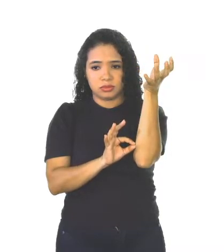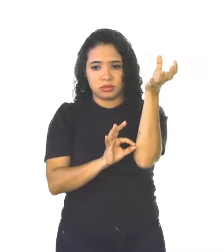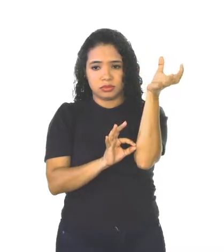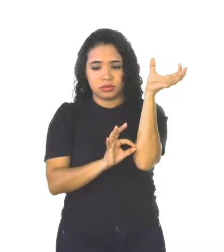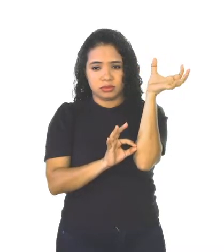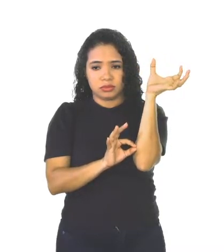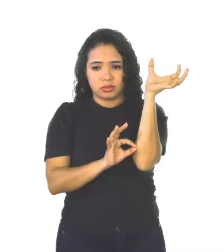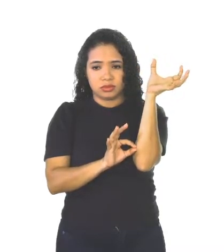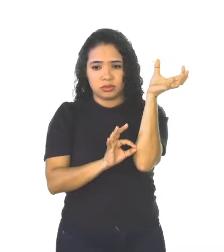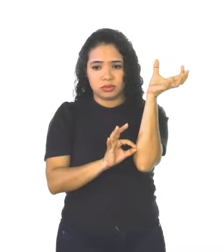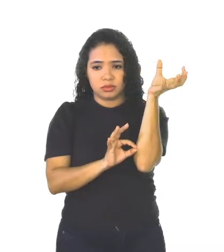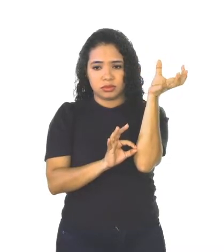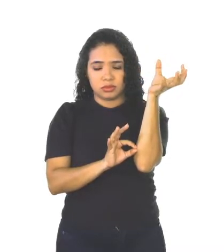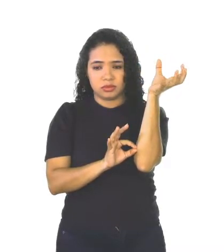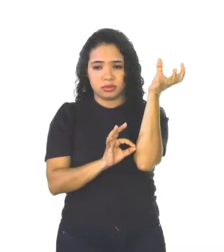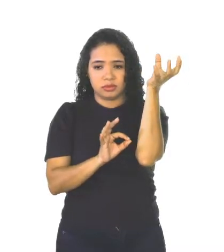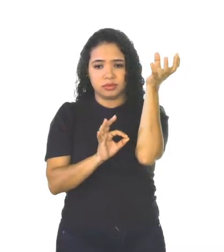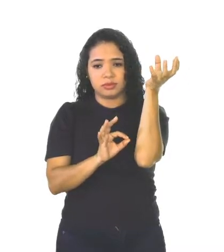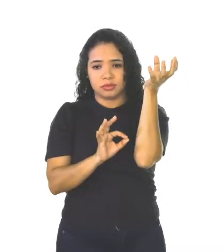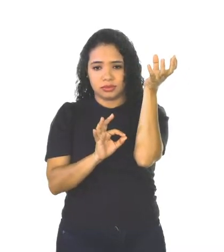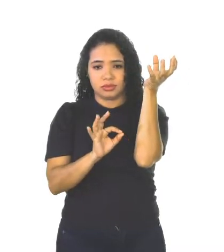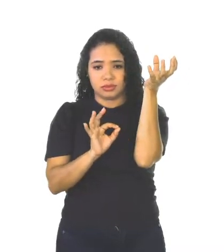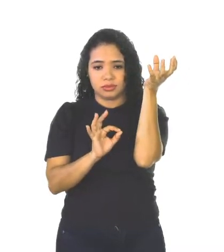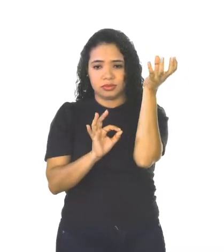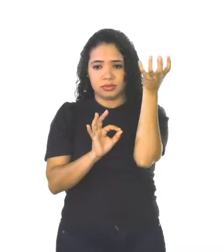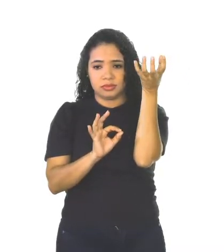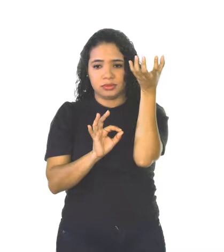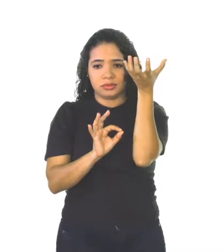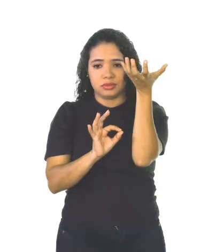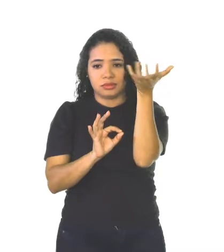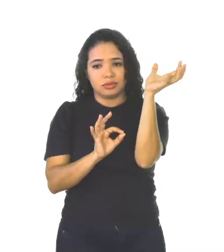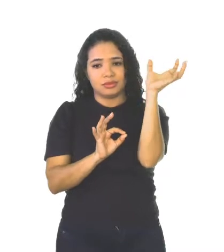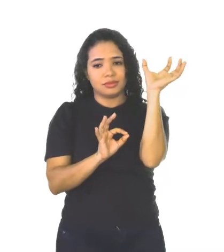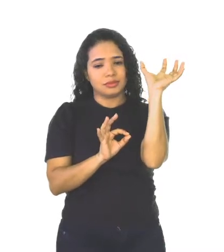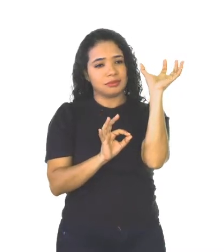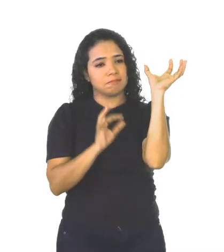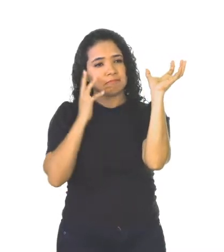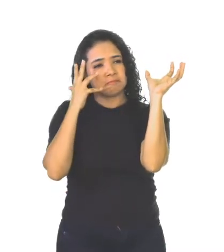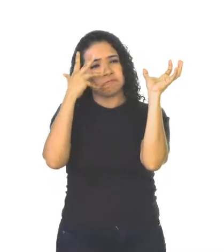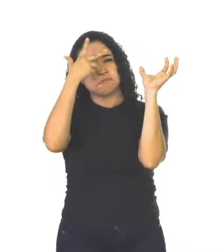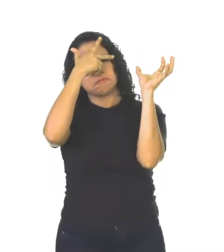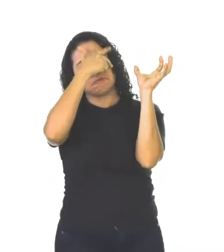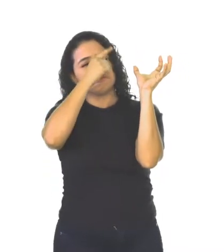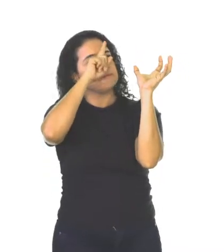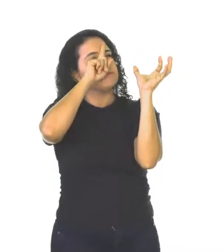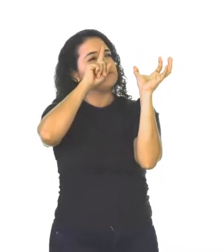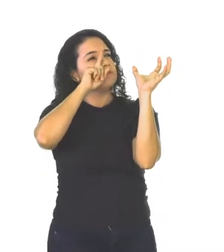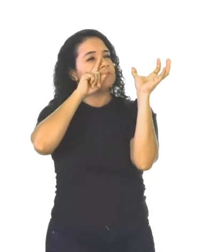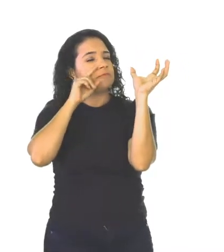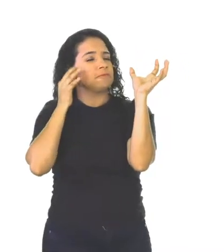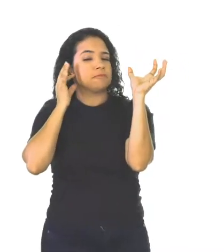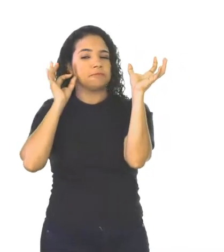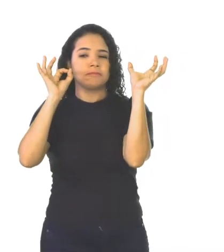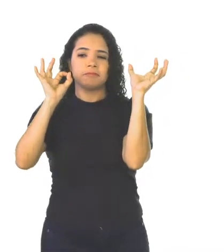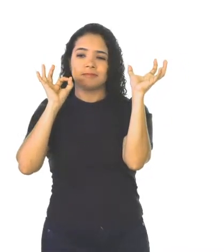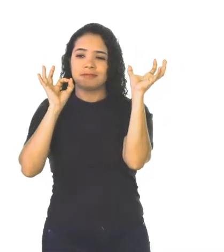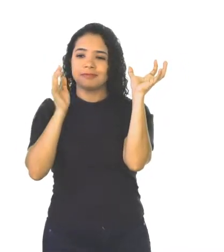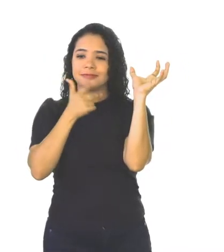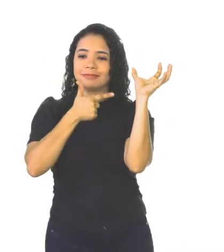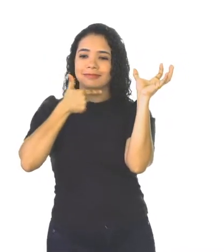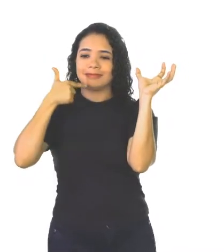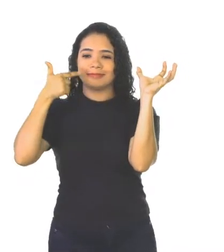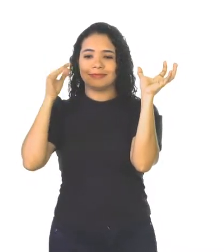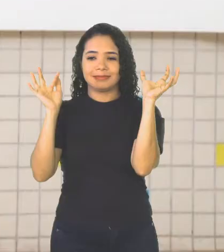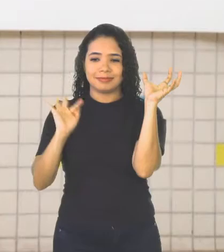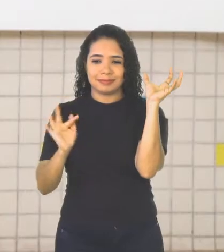morreu. Ele se reabasteceu e voltou a brilhar amarelo, elegante e sorrindo